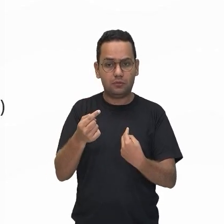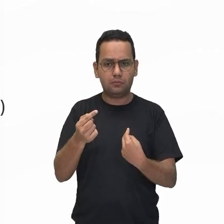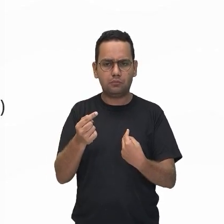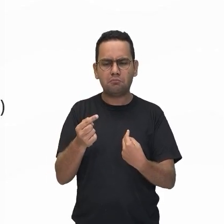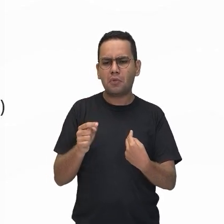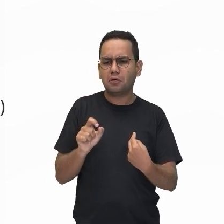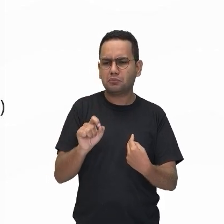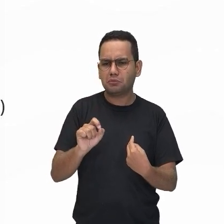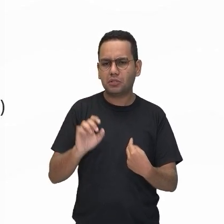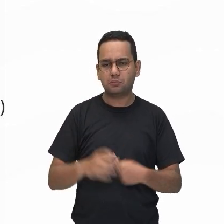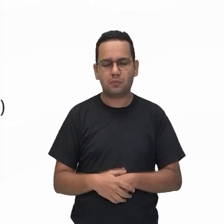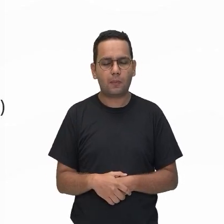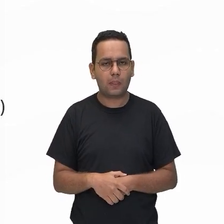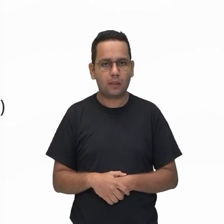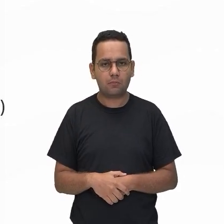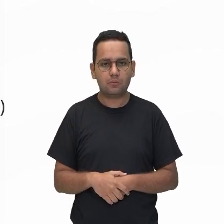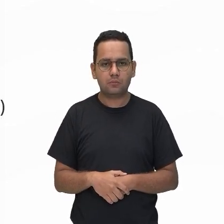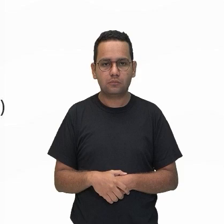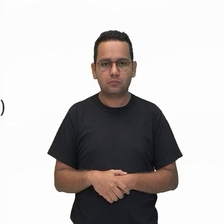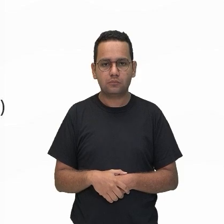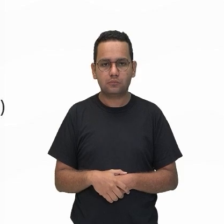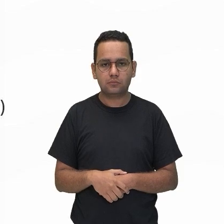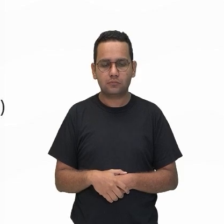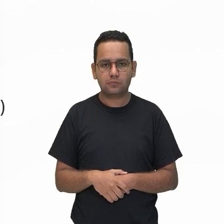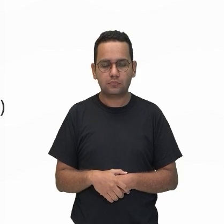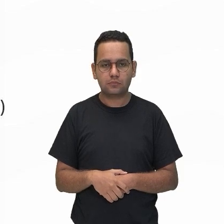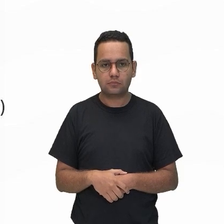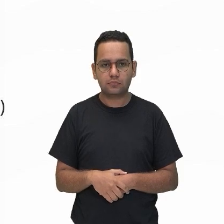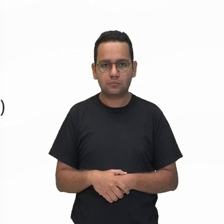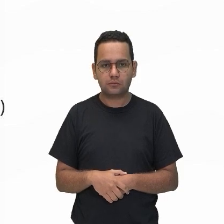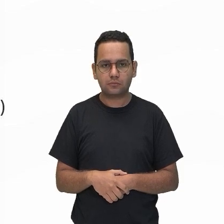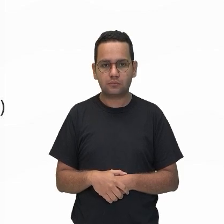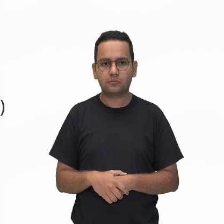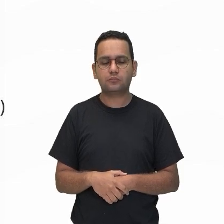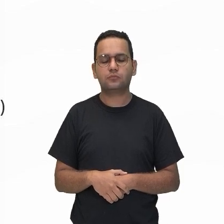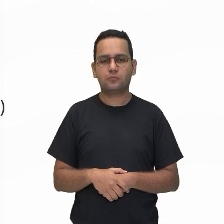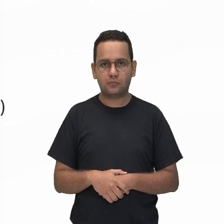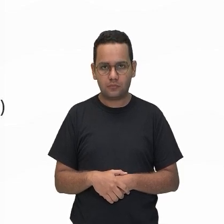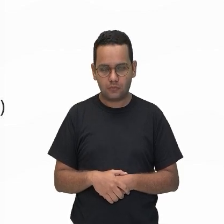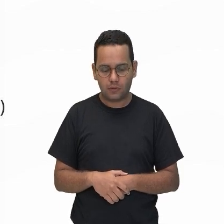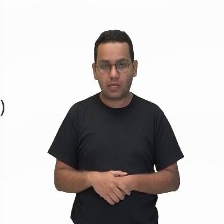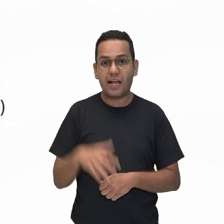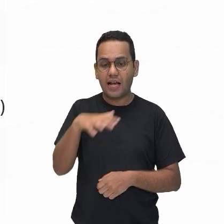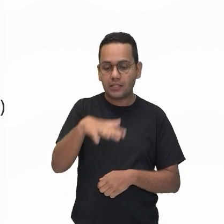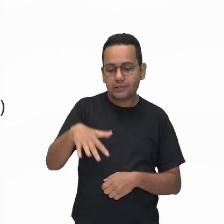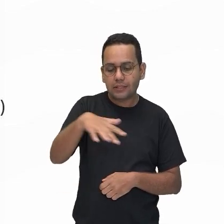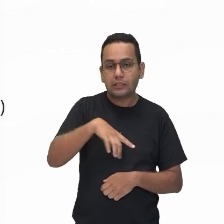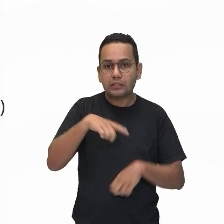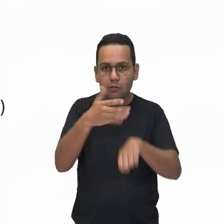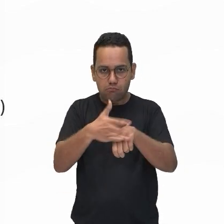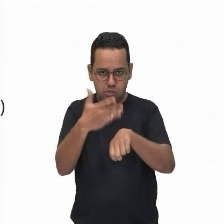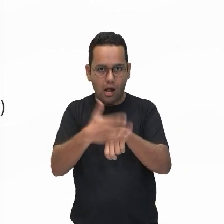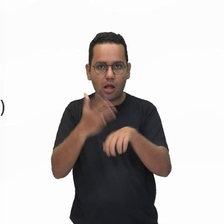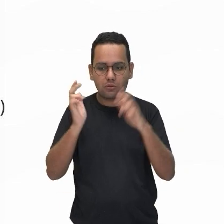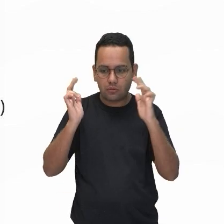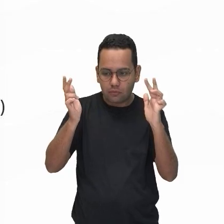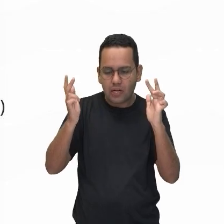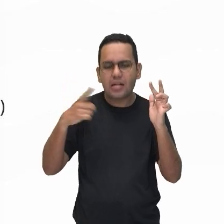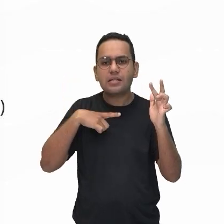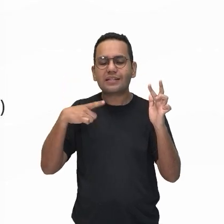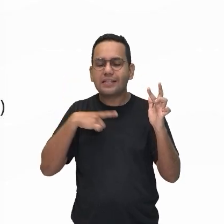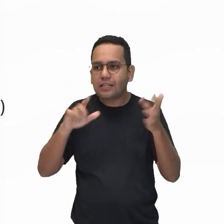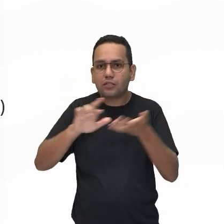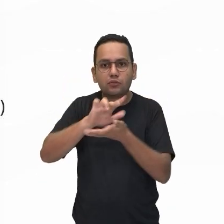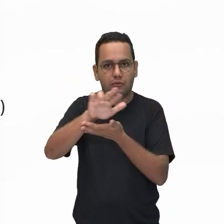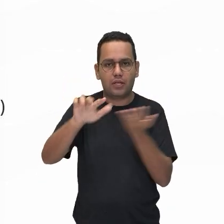que essa atividade, né, essas práticas corporais de aventura se propõem a fazer. Questão de imprevisibilidade, você